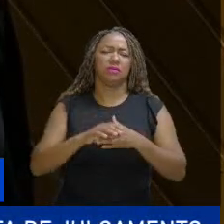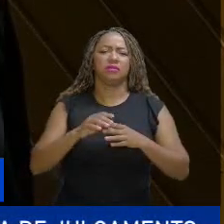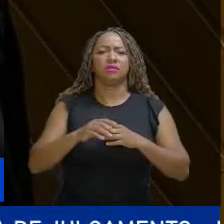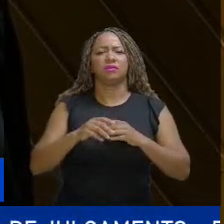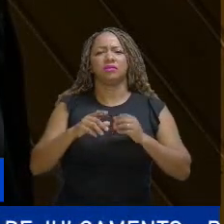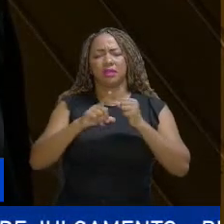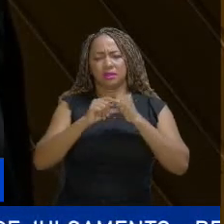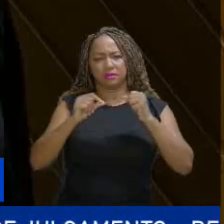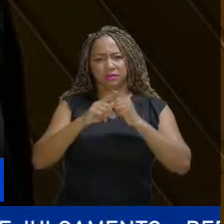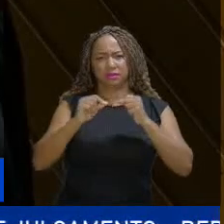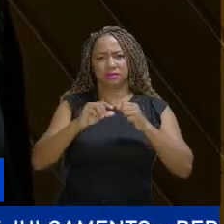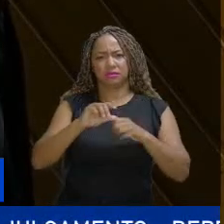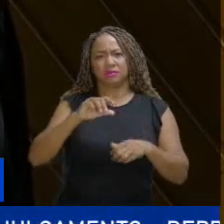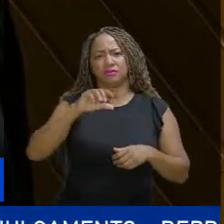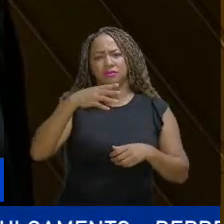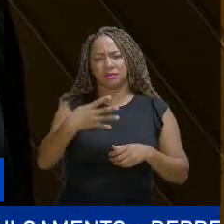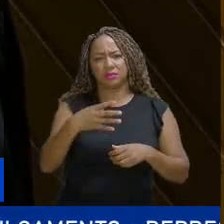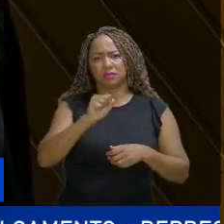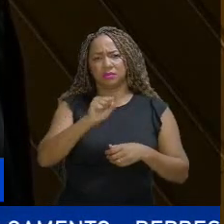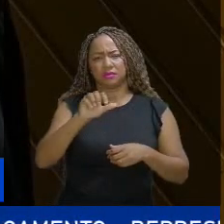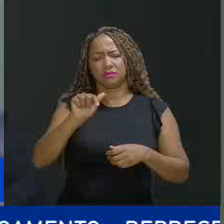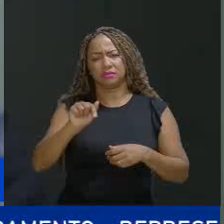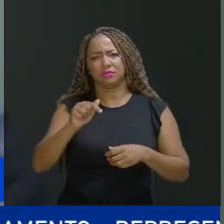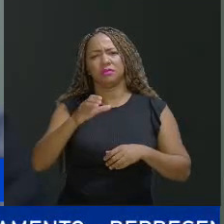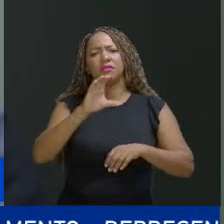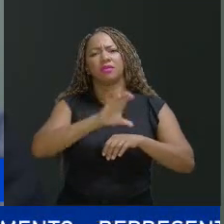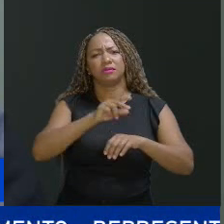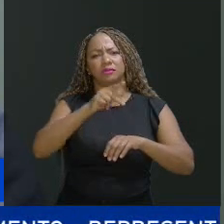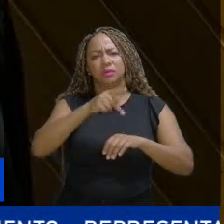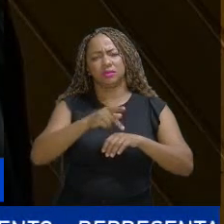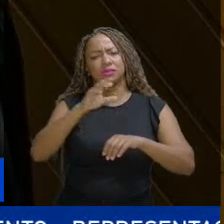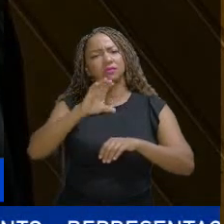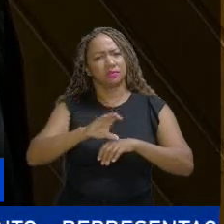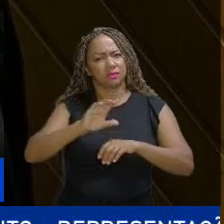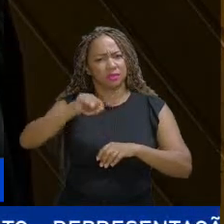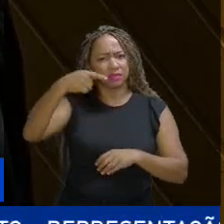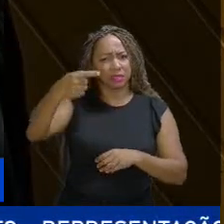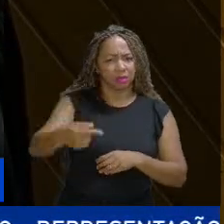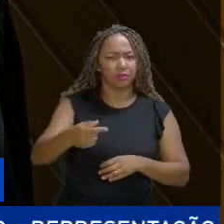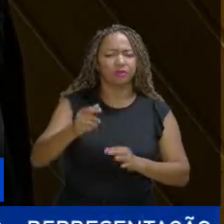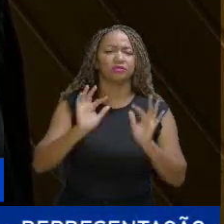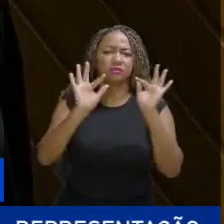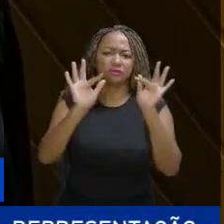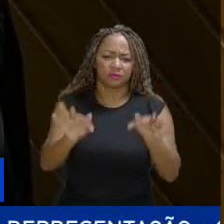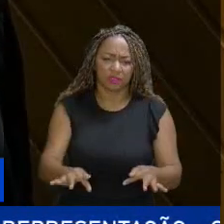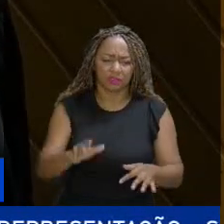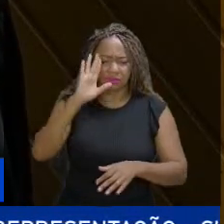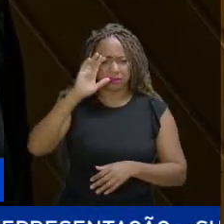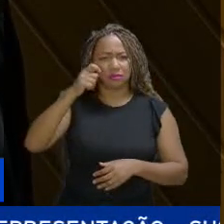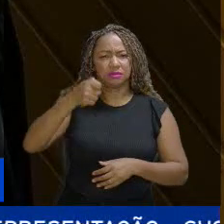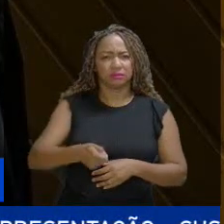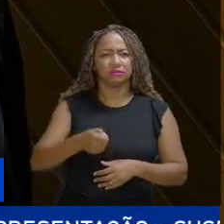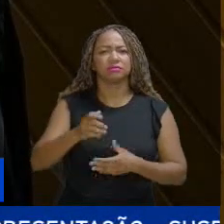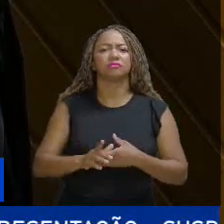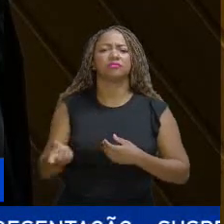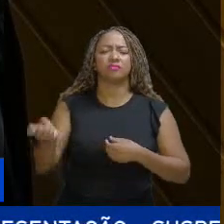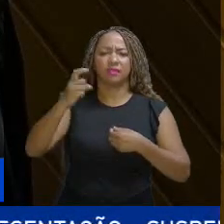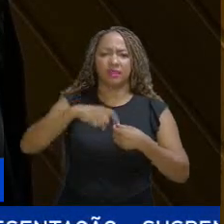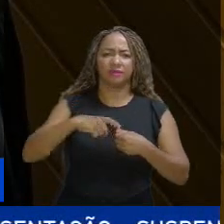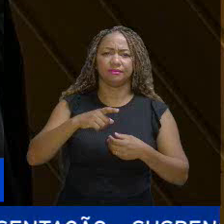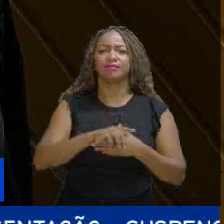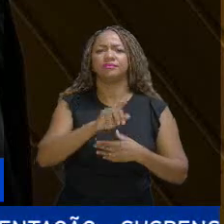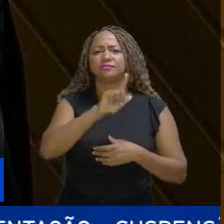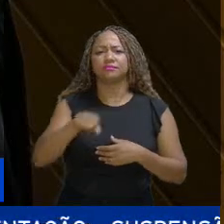artigo 487, inciso 1 do Código de Processo Civil, para, após o trânsito em julgado desta decisão, determinar